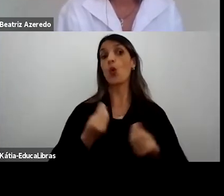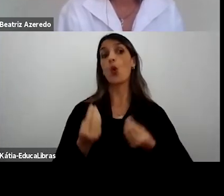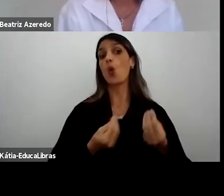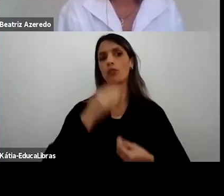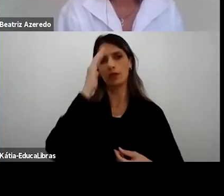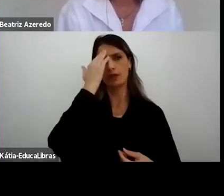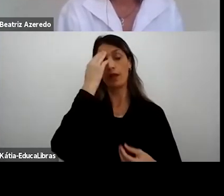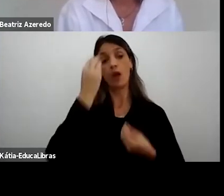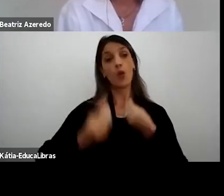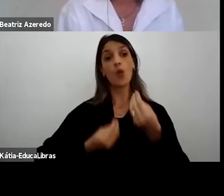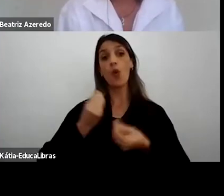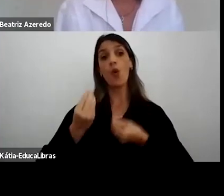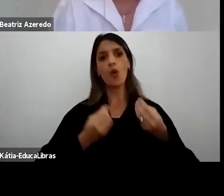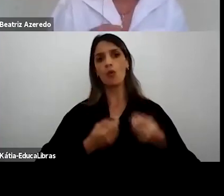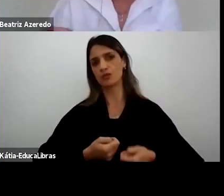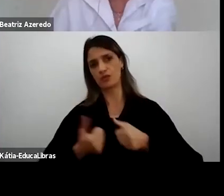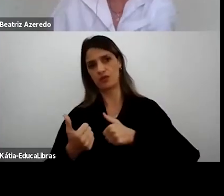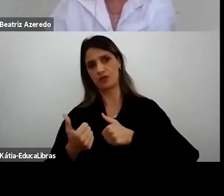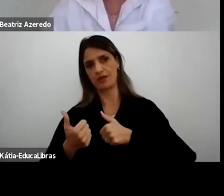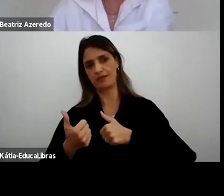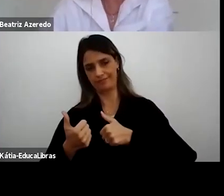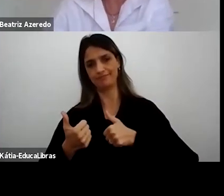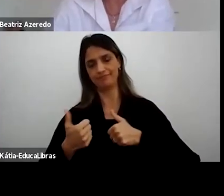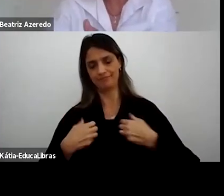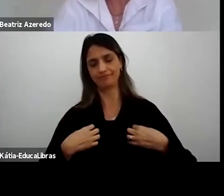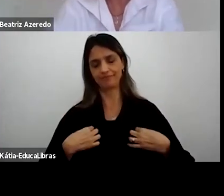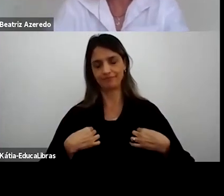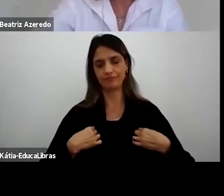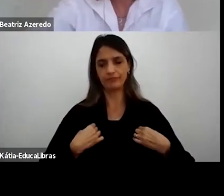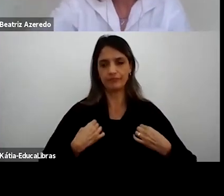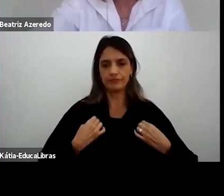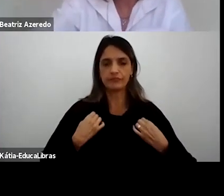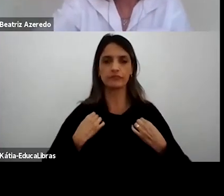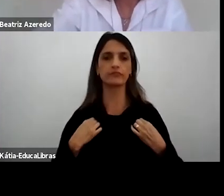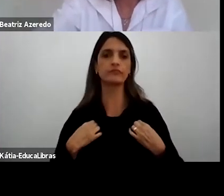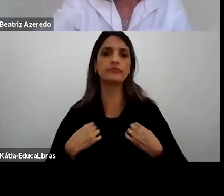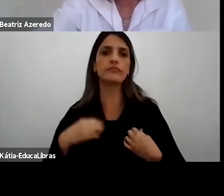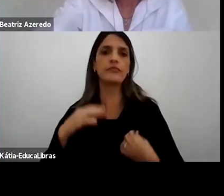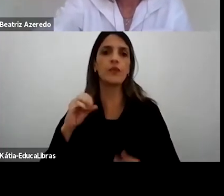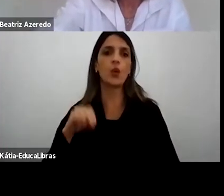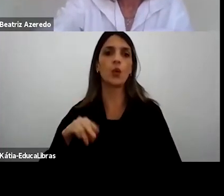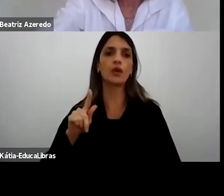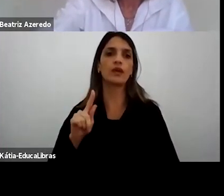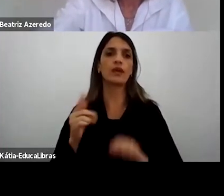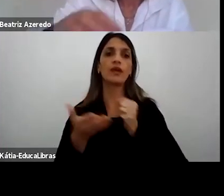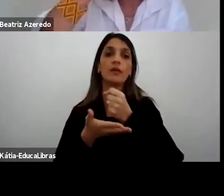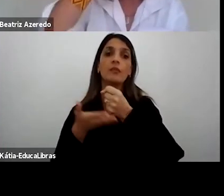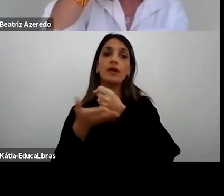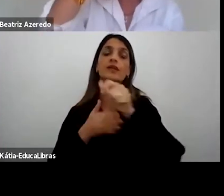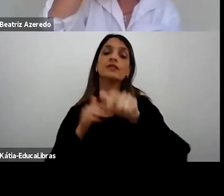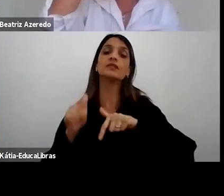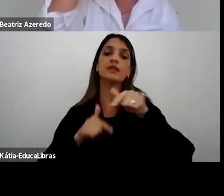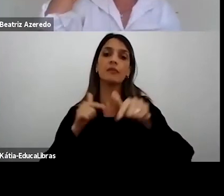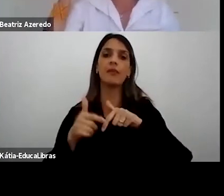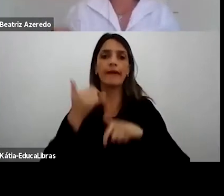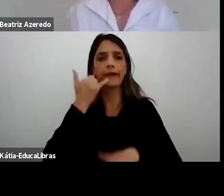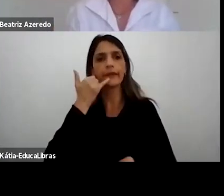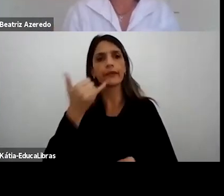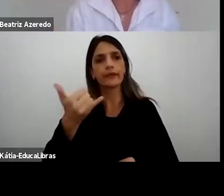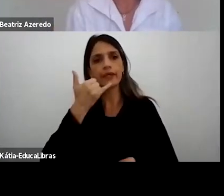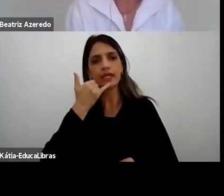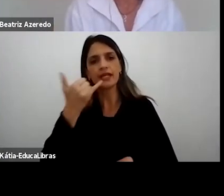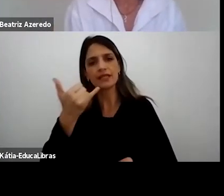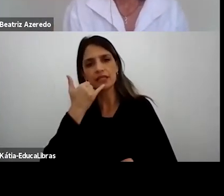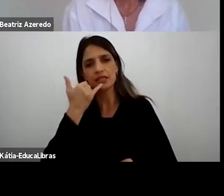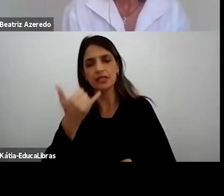gente facilita essa forma da doação, né? Então, você vê ONGs de base ainda trabalhando com ligação, com call center,